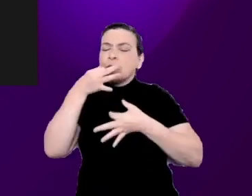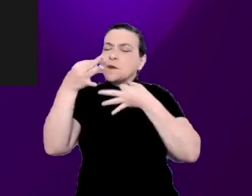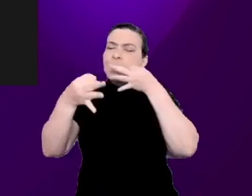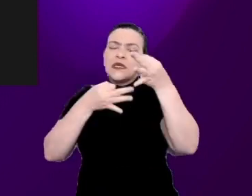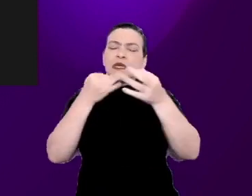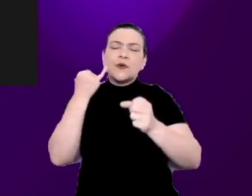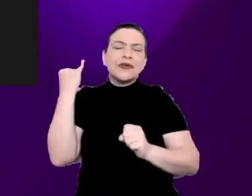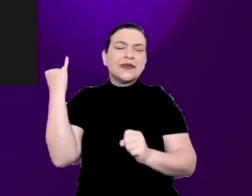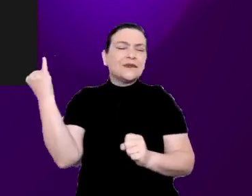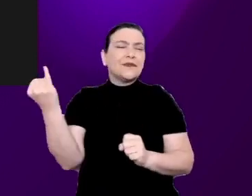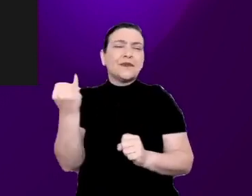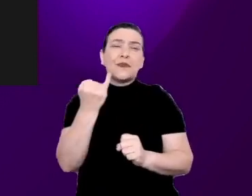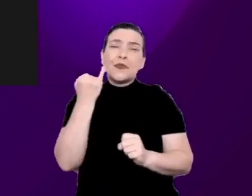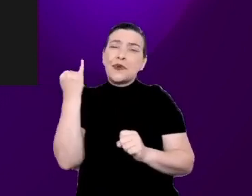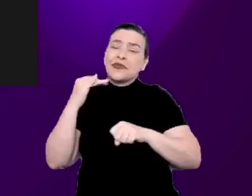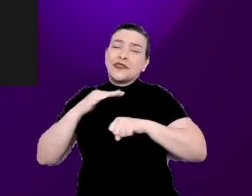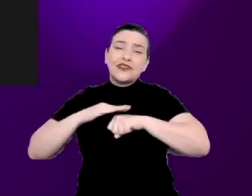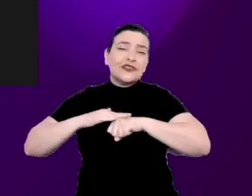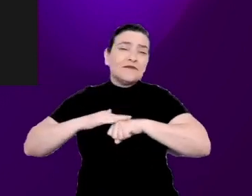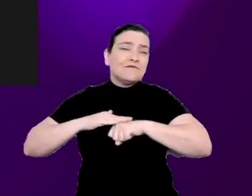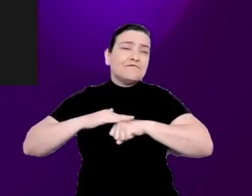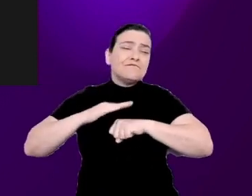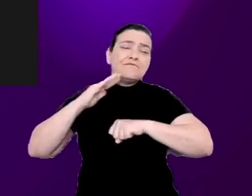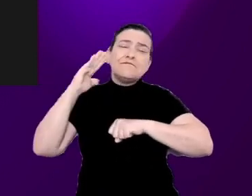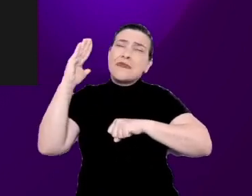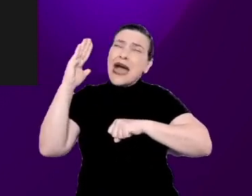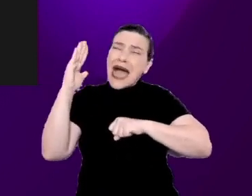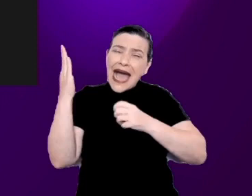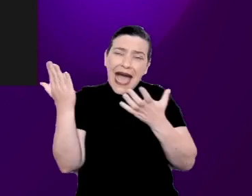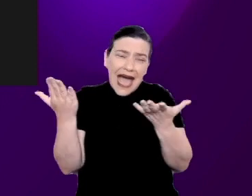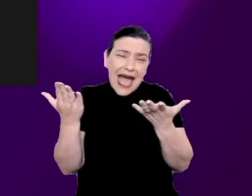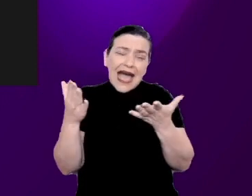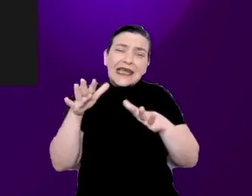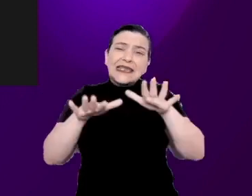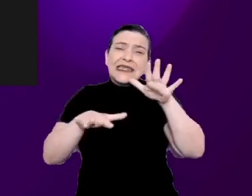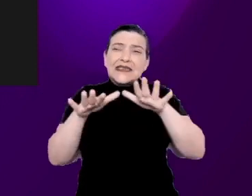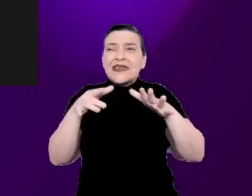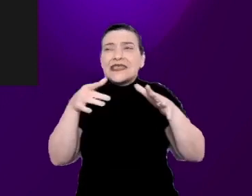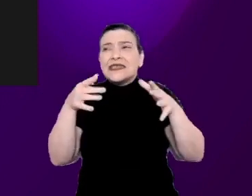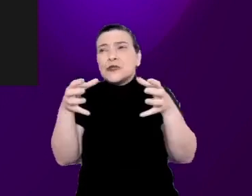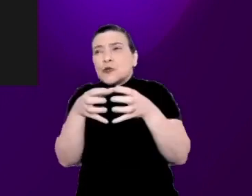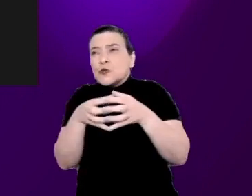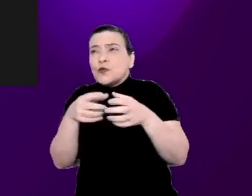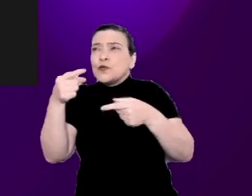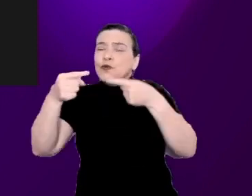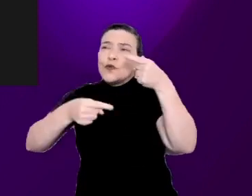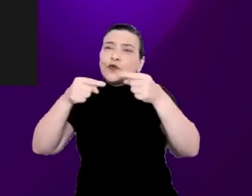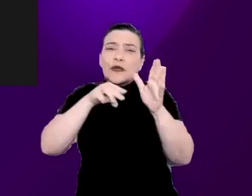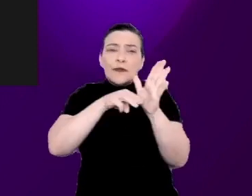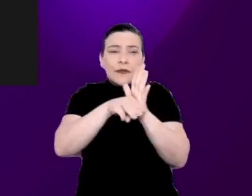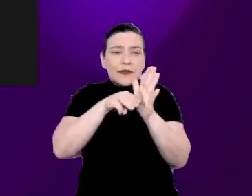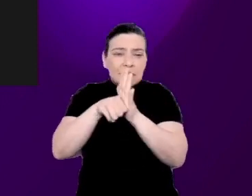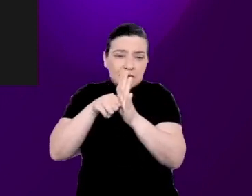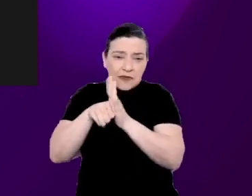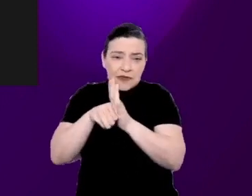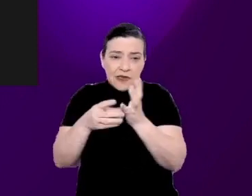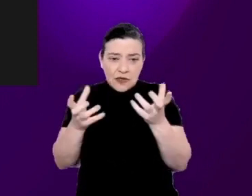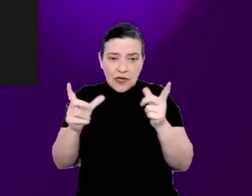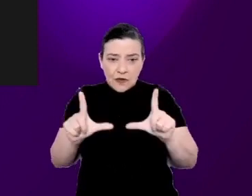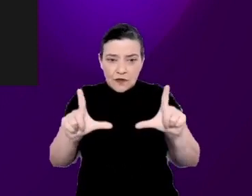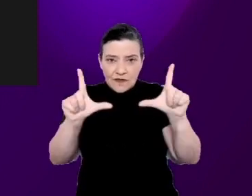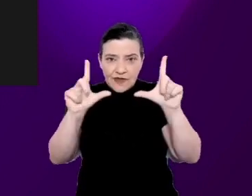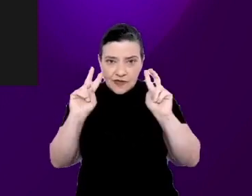da agenda de valor em qualquer lugar que a gente vá discutir métodos de implantação de VBHC. Só queria confirmar se vocês estão vendo a minha